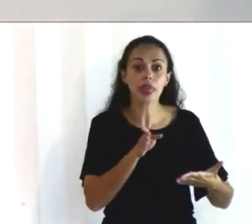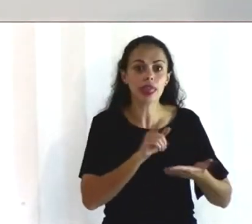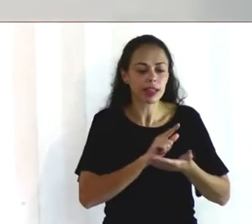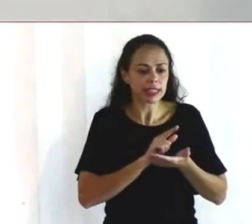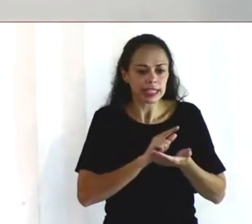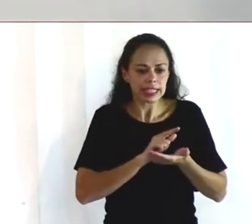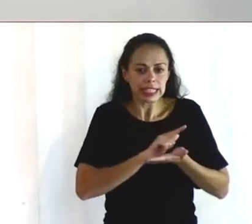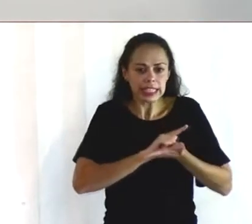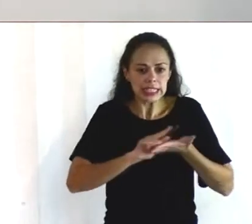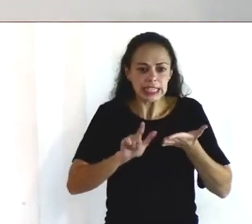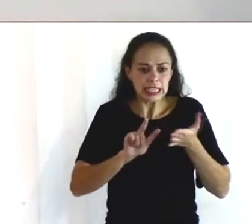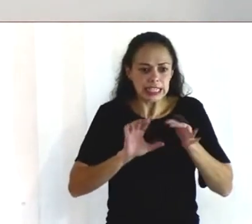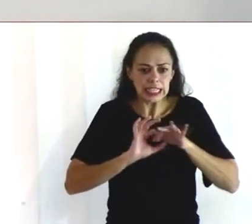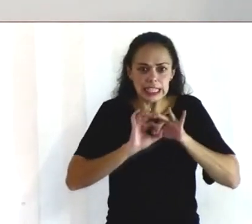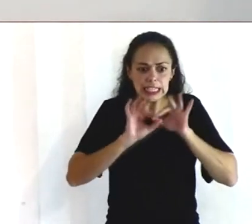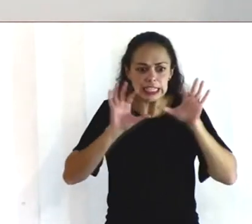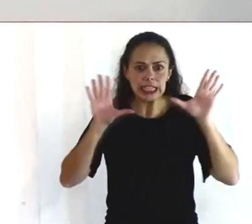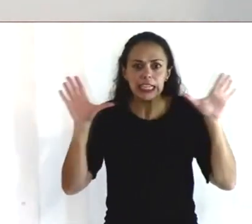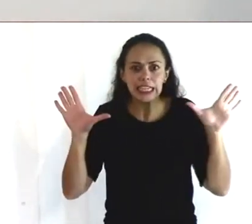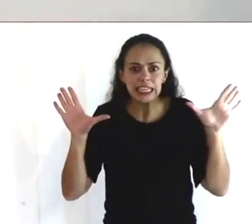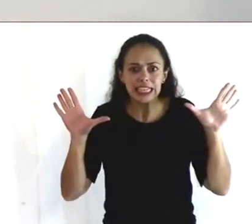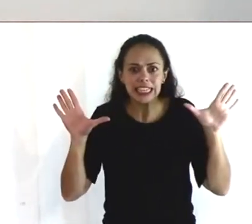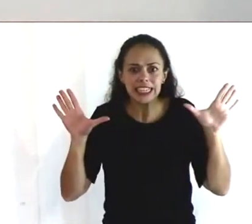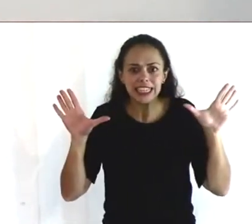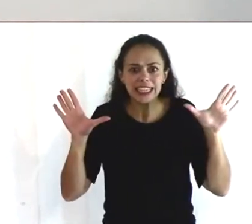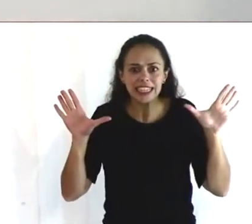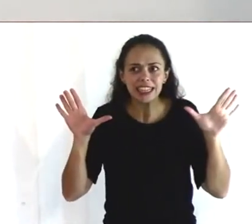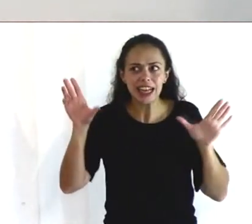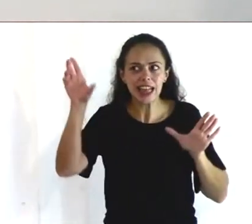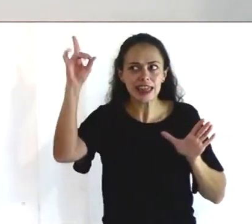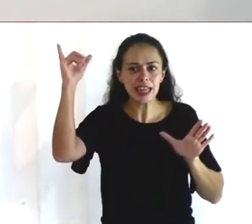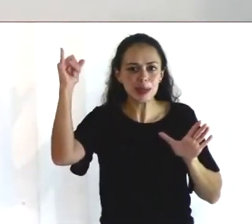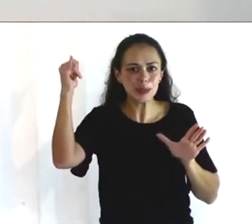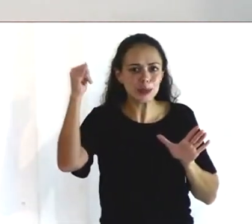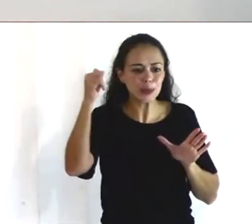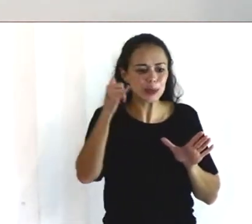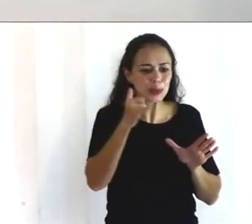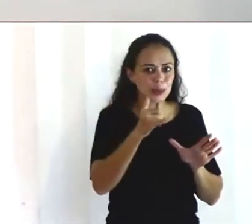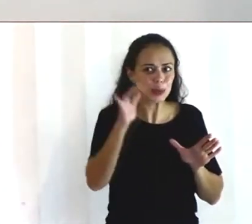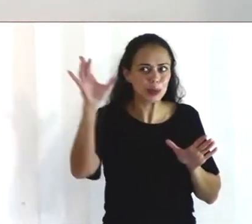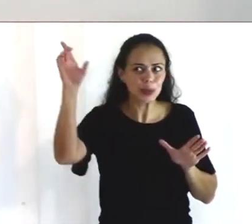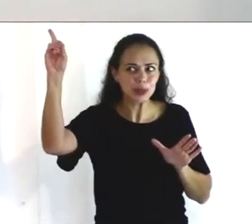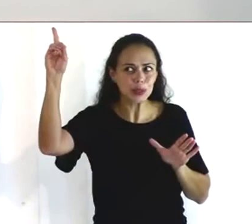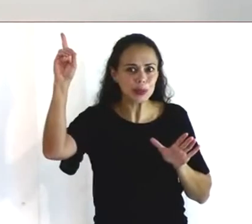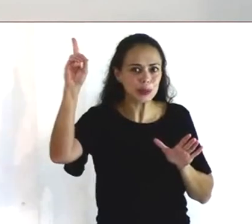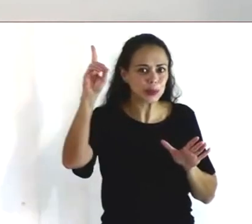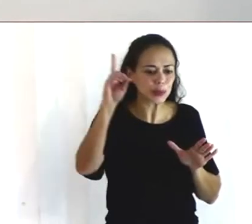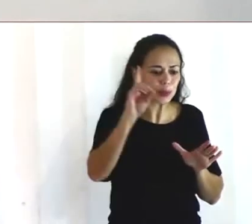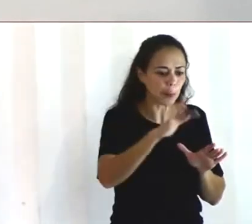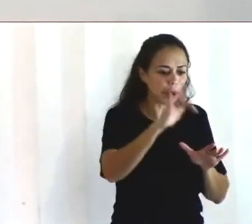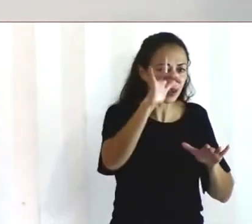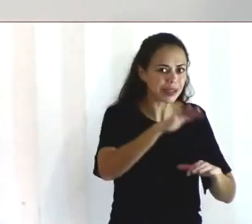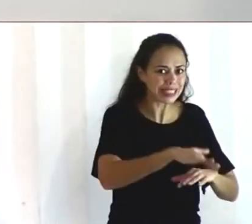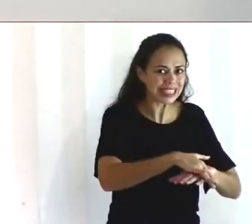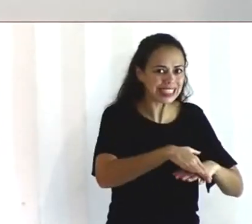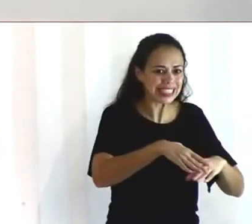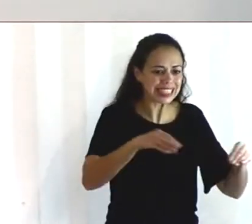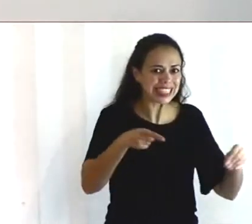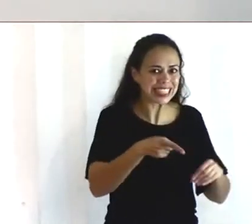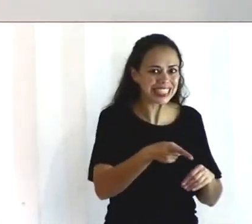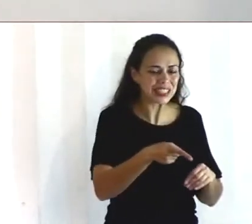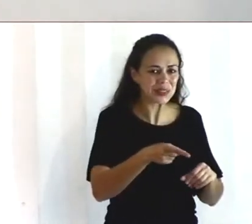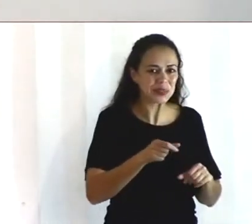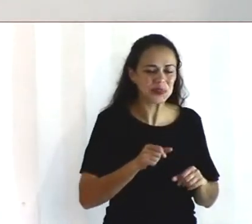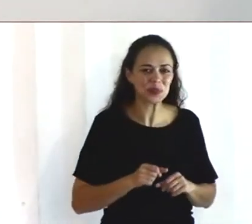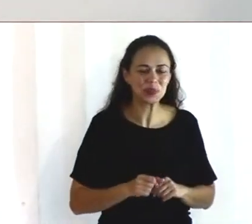o alimento da palavra é a saúde espiritual que nós precisamos. Meu irmão, minha irmã querida, deixa eu falar, eu sei que eu sou cortante nas